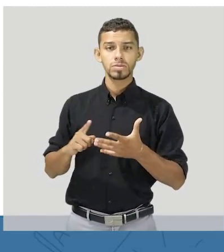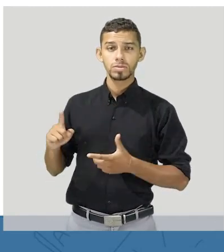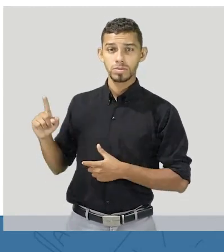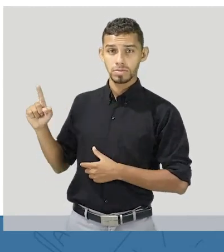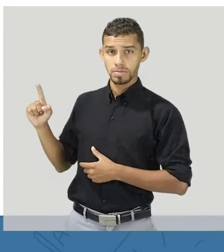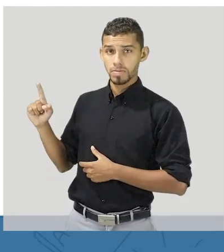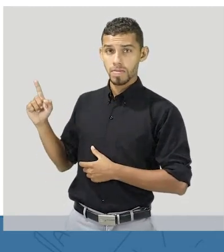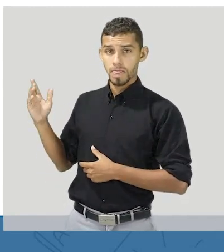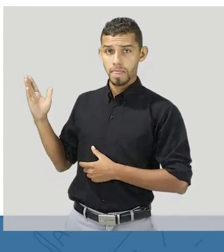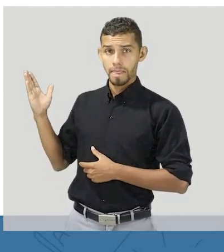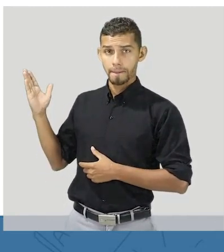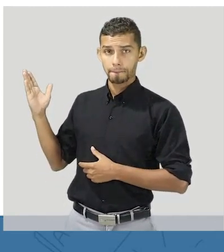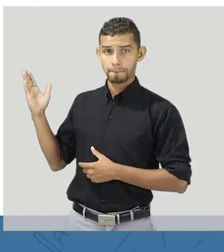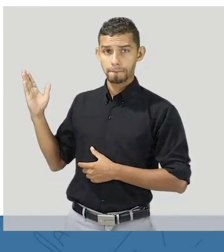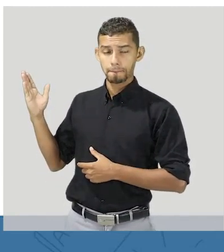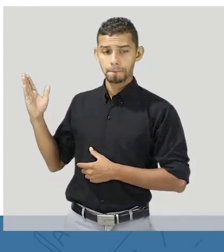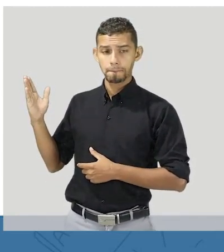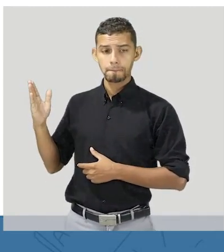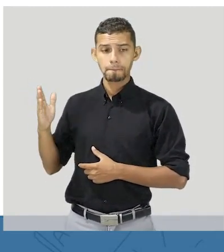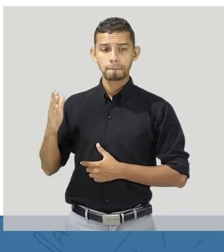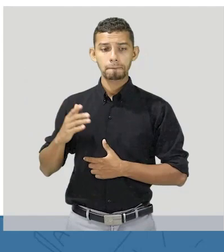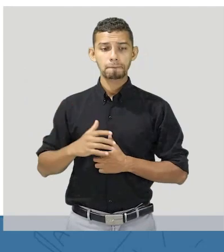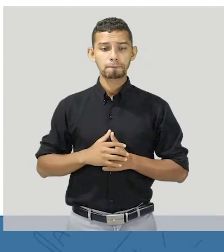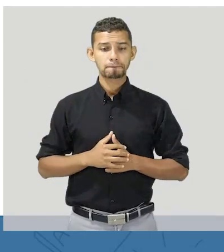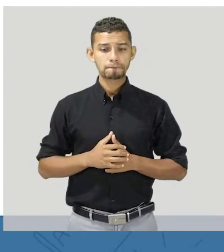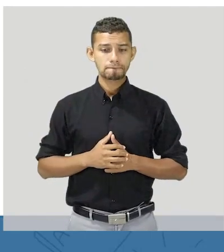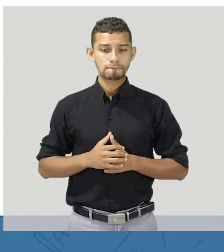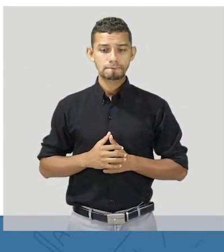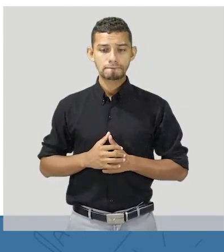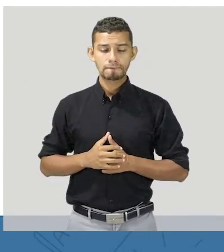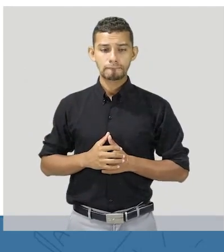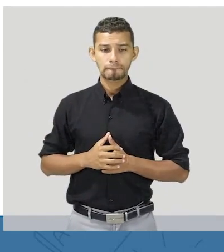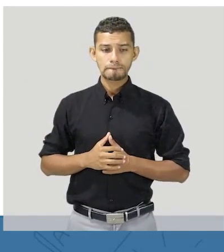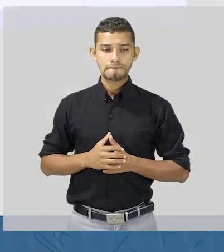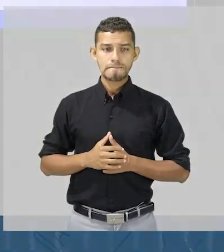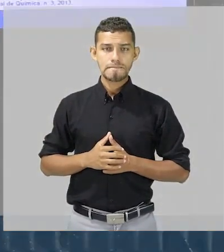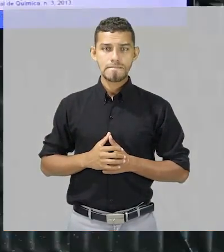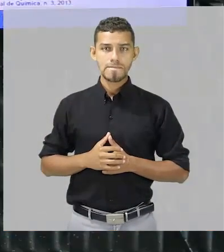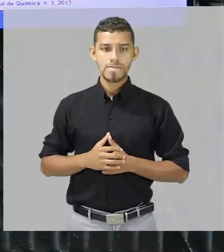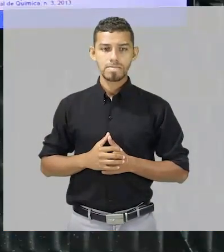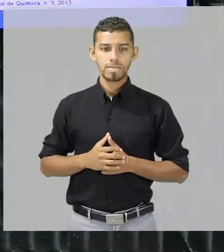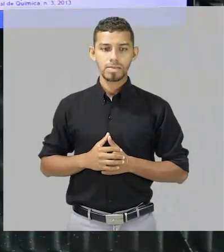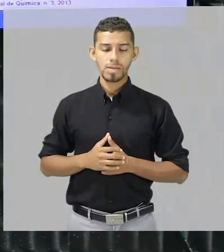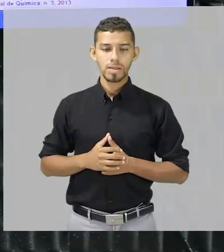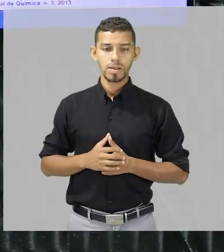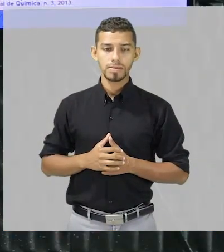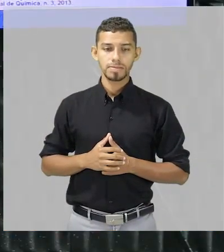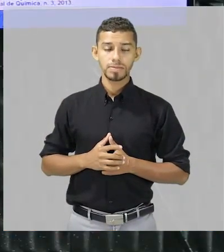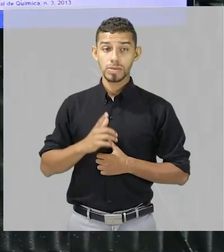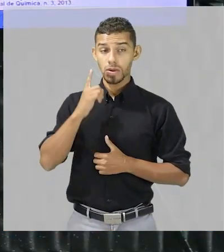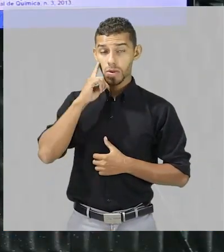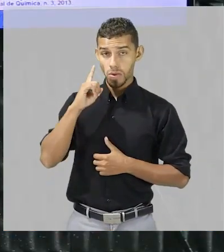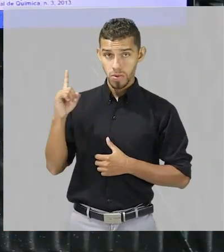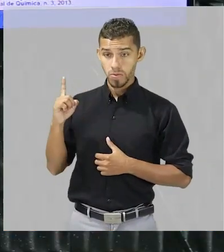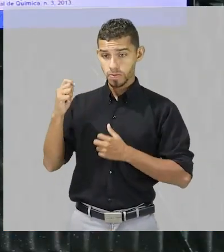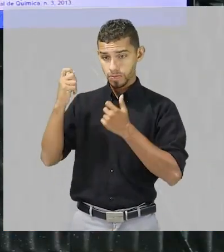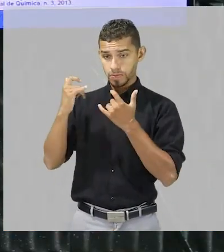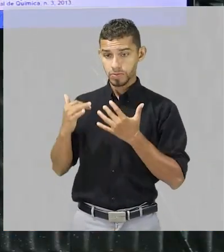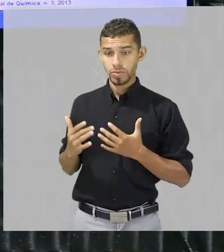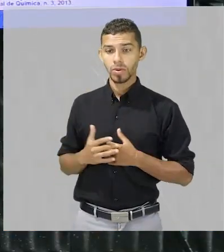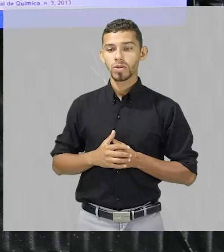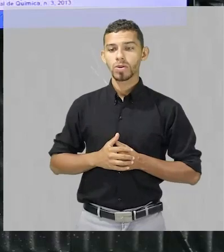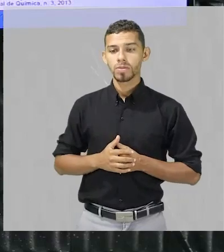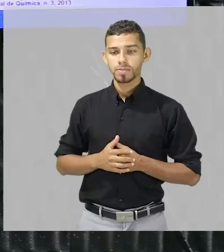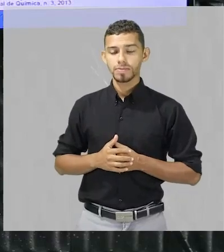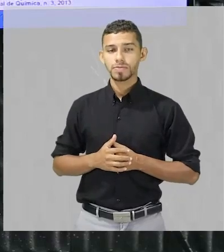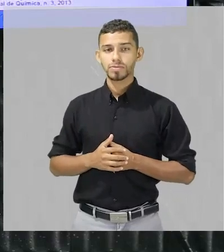de carbonos de hibridização sp3. Tá bom? Bom, olha só.